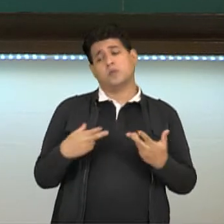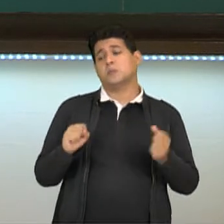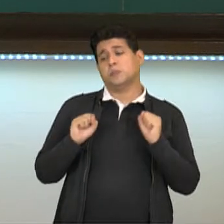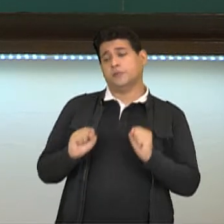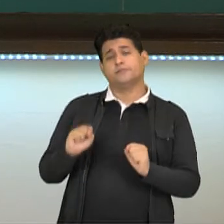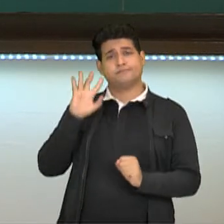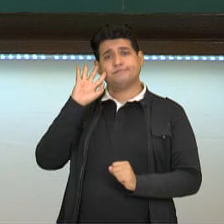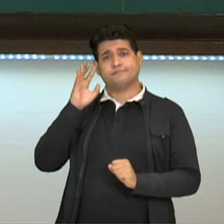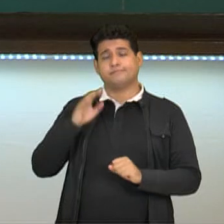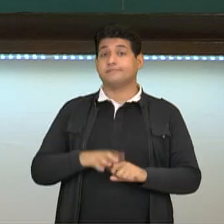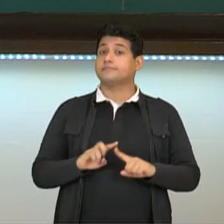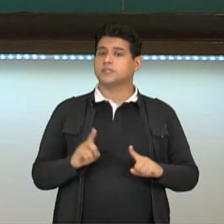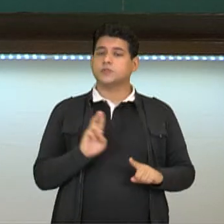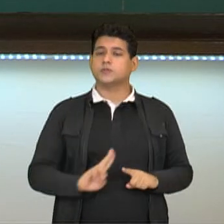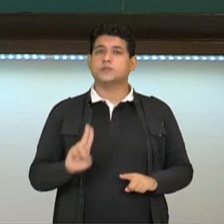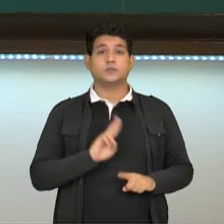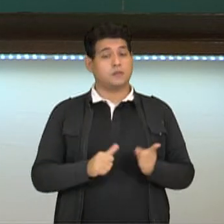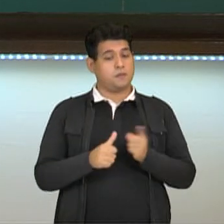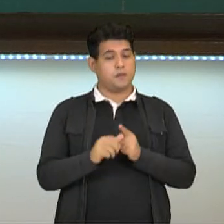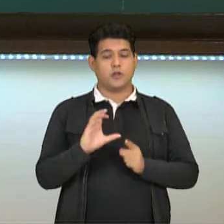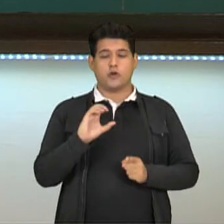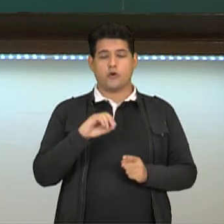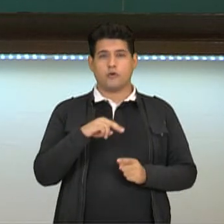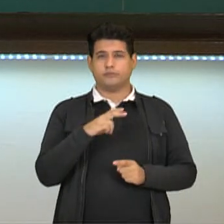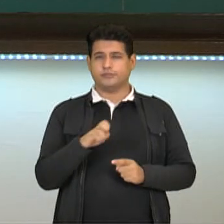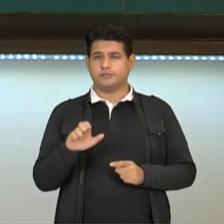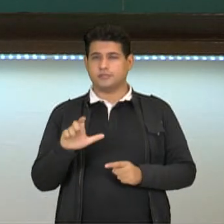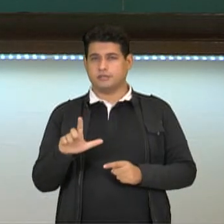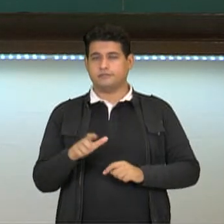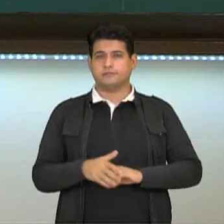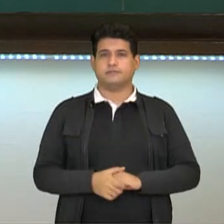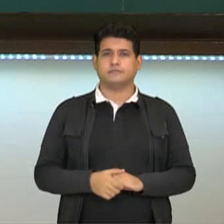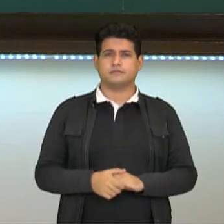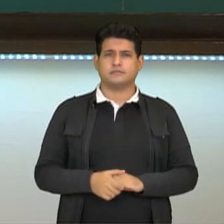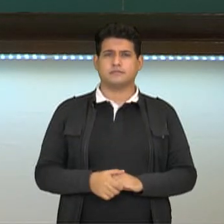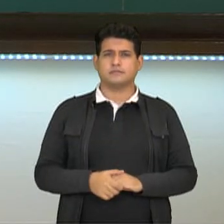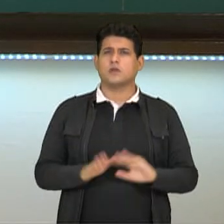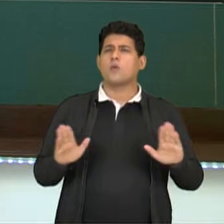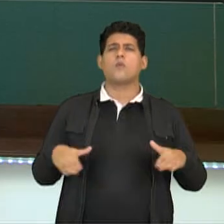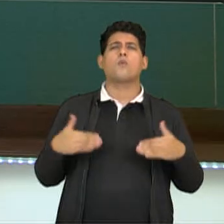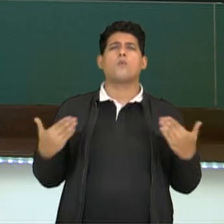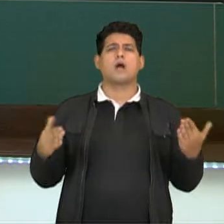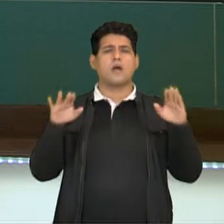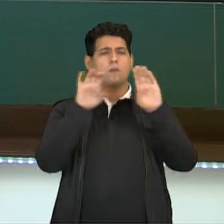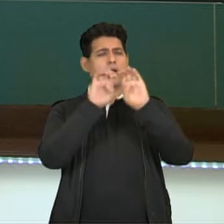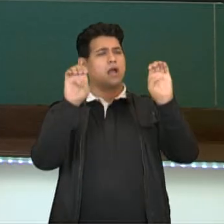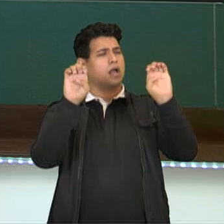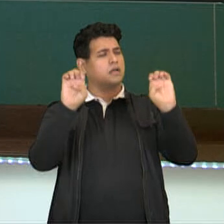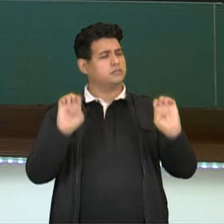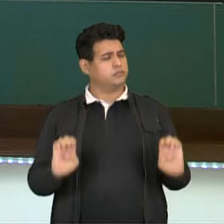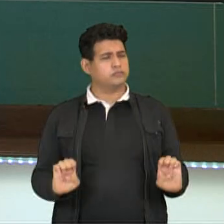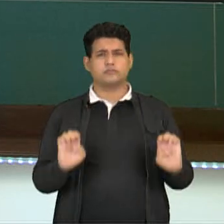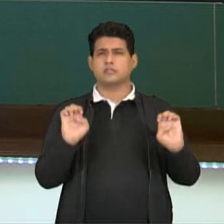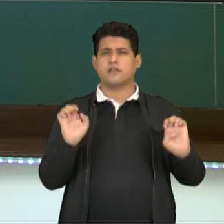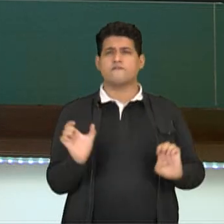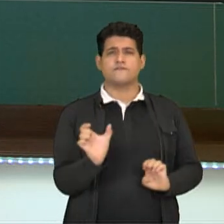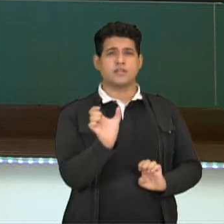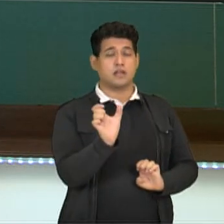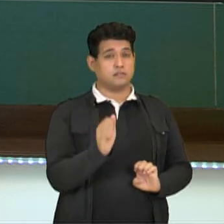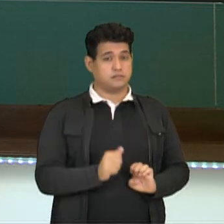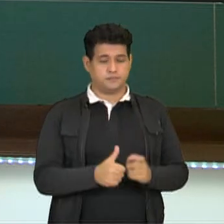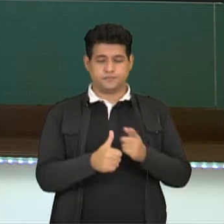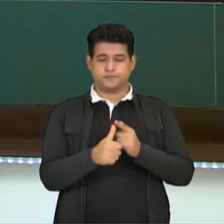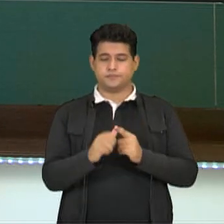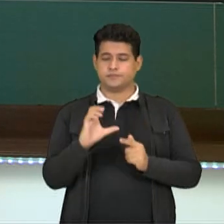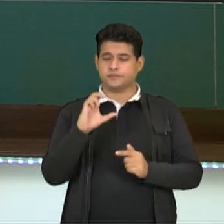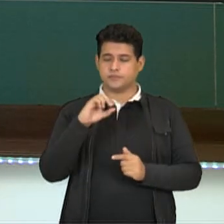de acontecer. Então, eu uso force condition. Qual é a estrutura, então, da frase na primeira